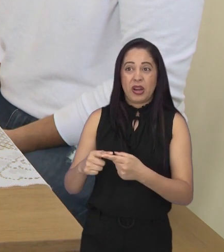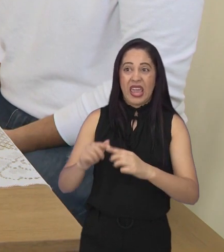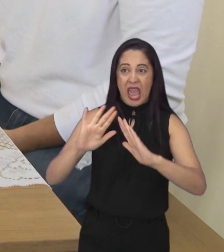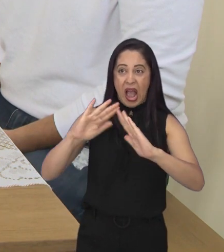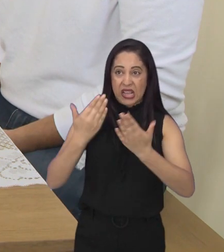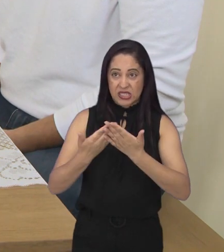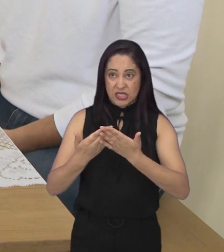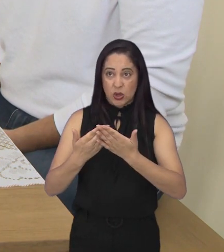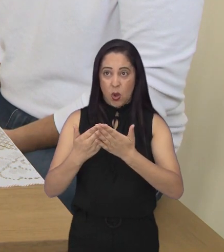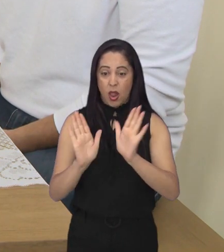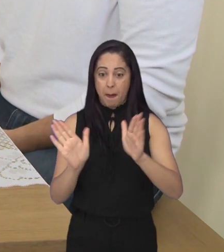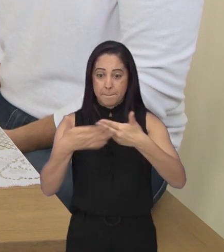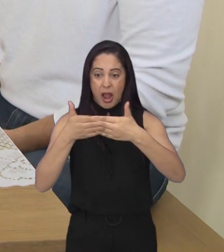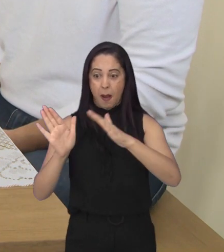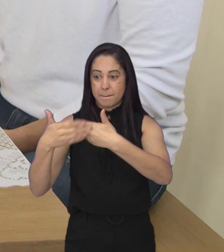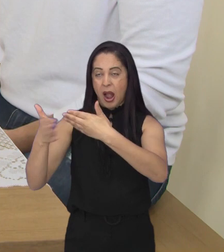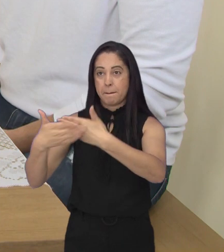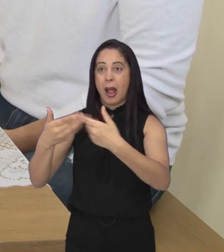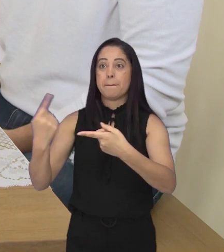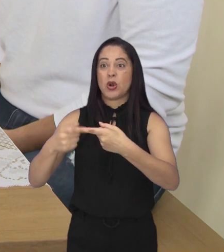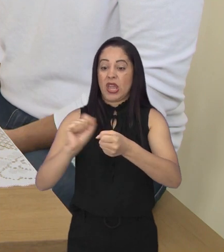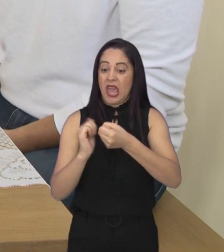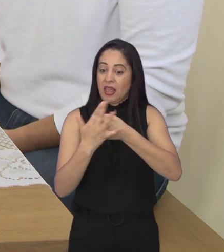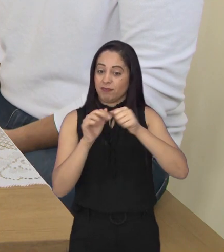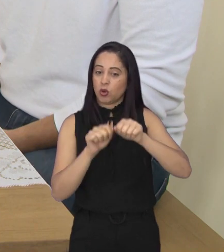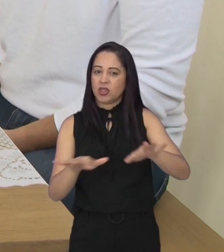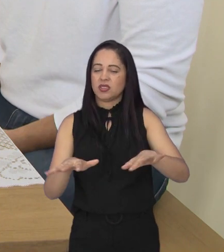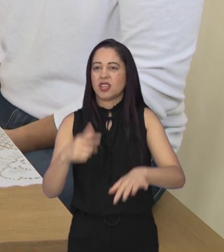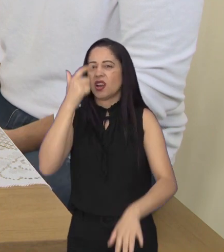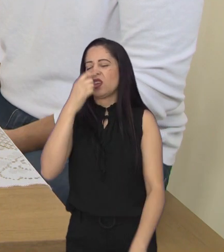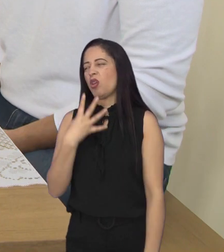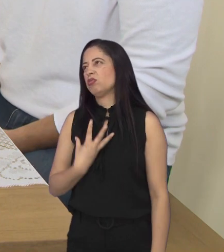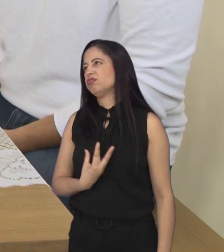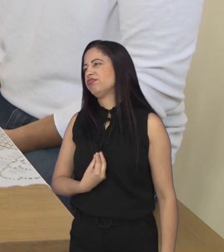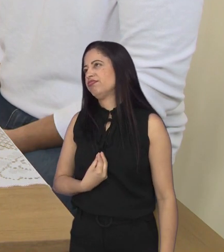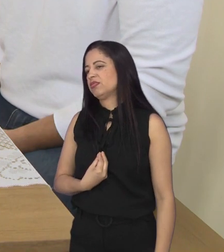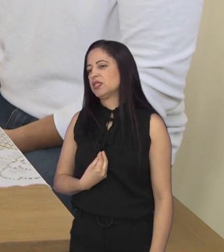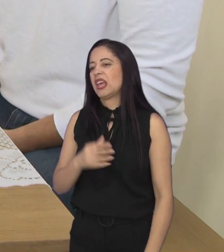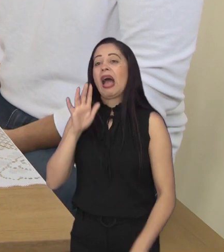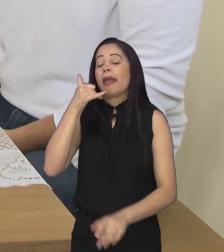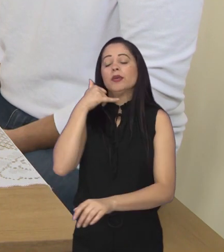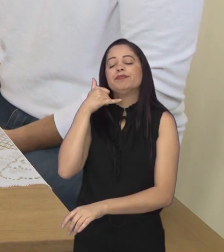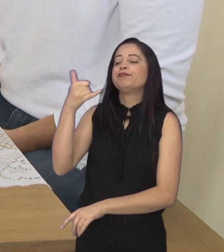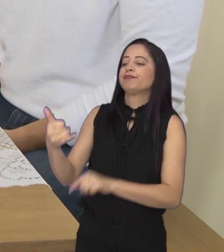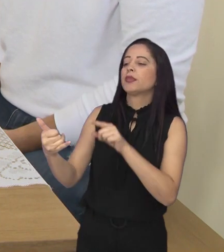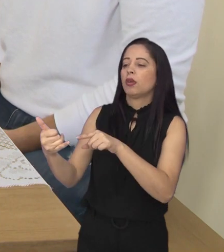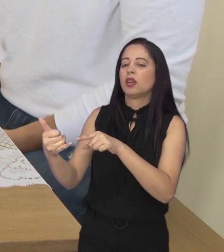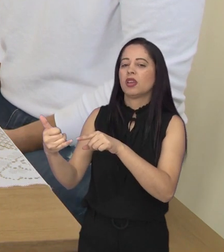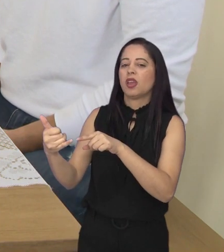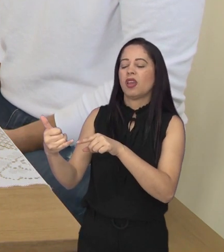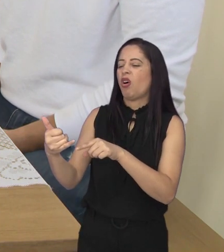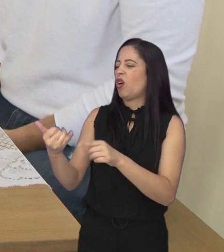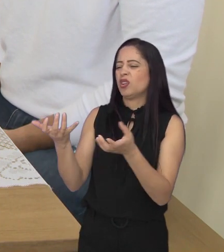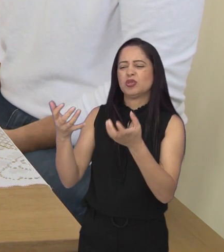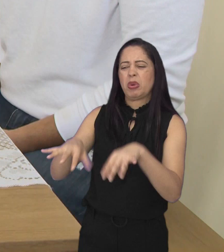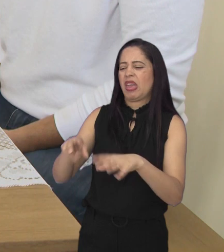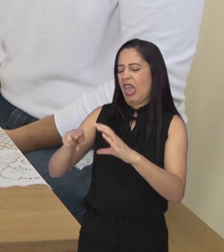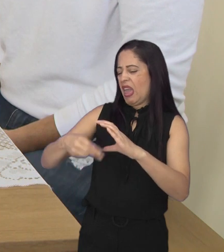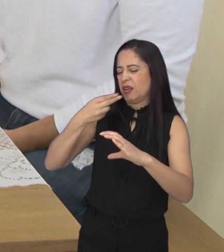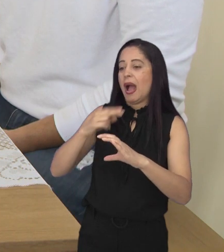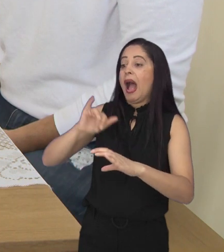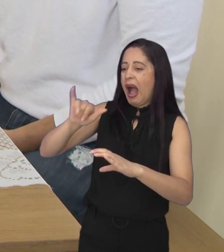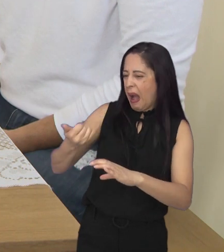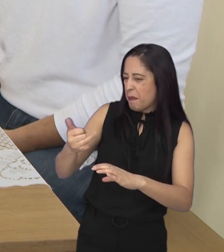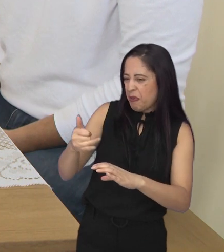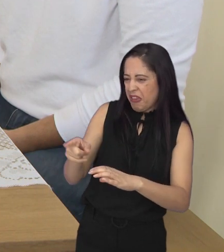tinha escola, né, tava tudo fechado. Mas eu tava assim, meio desanimada, e um dia eu liguei pra ele, eu falei, olha, não vai dar,